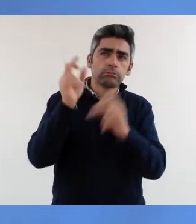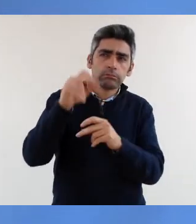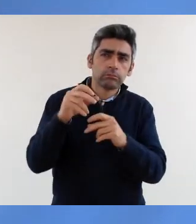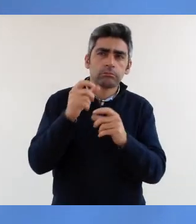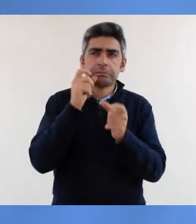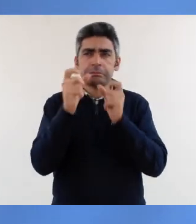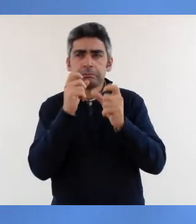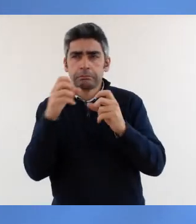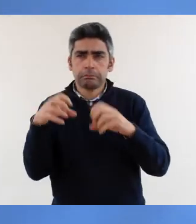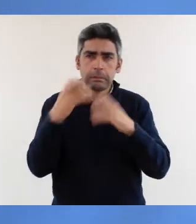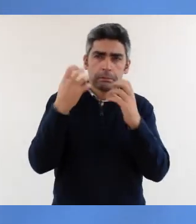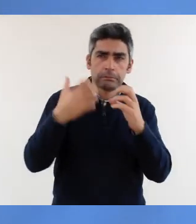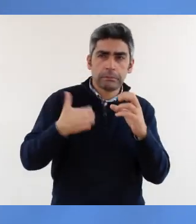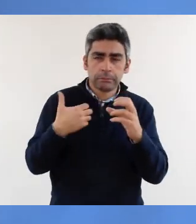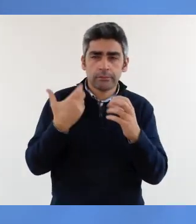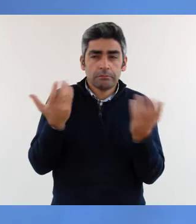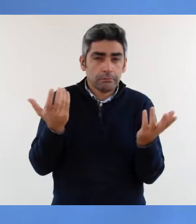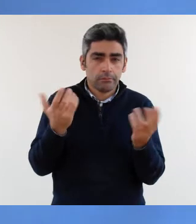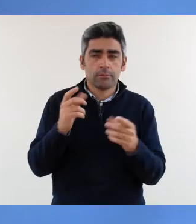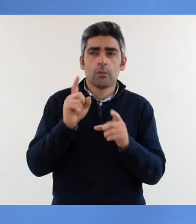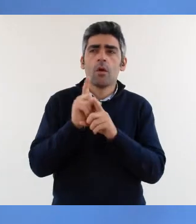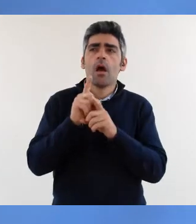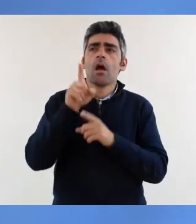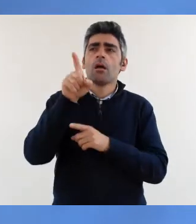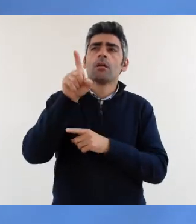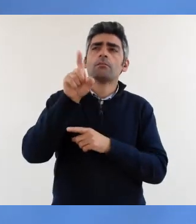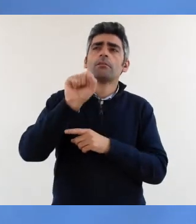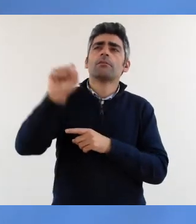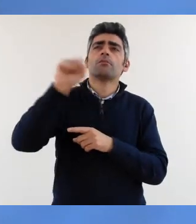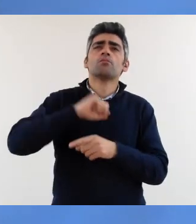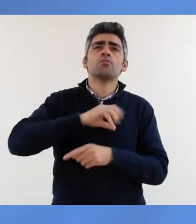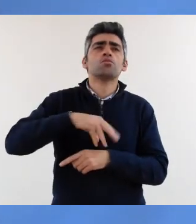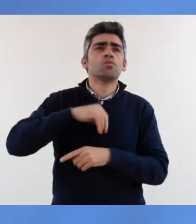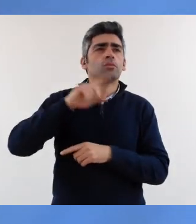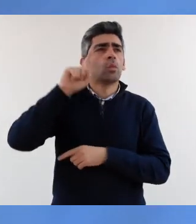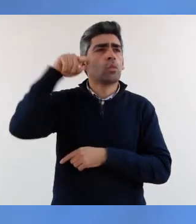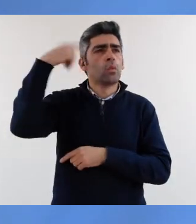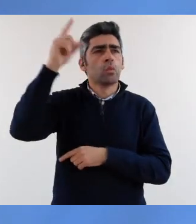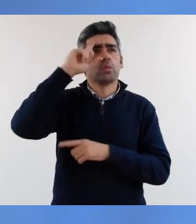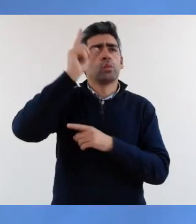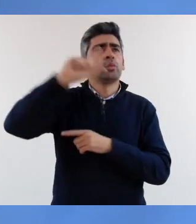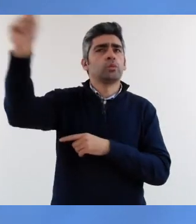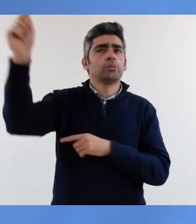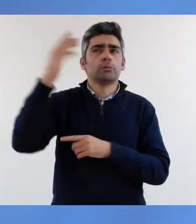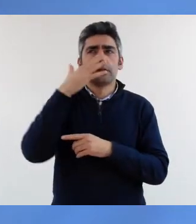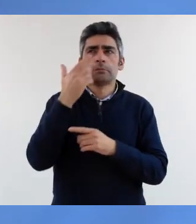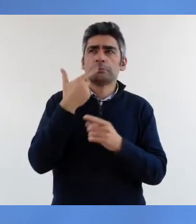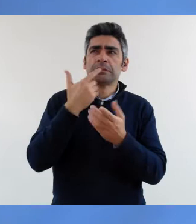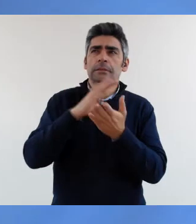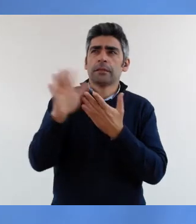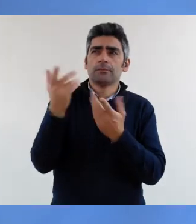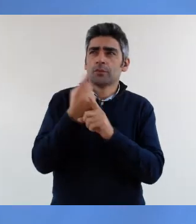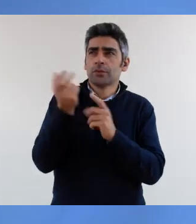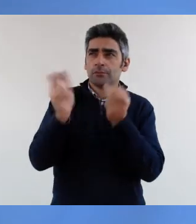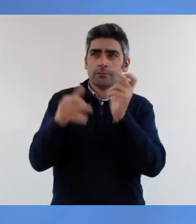distanciamento uma ou outra dessas públicas verbais como se respeitasse um mundo ele aparece como